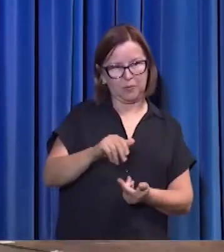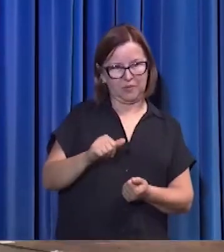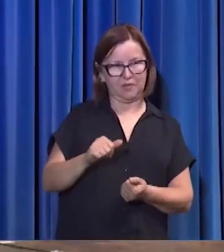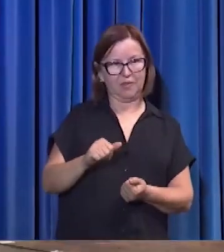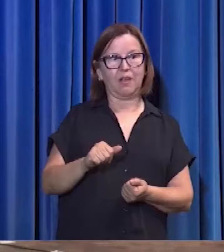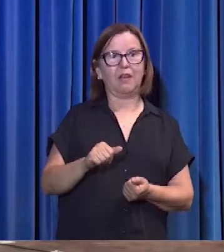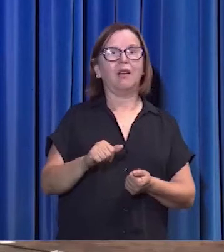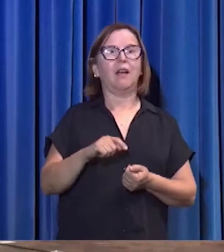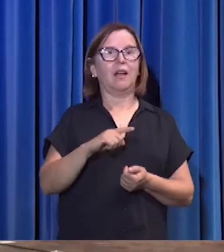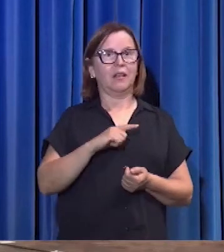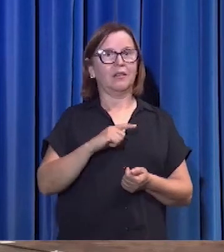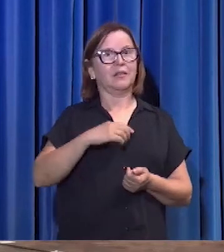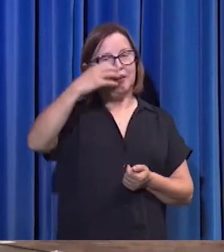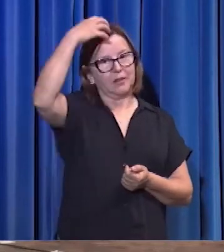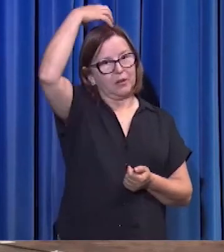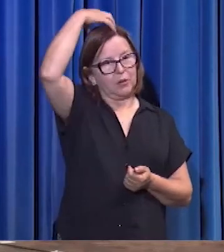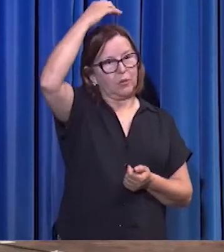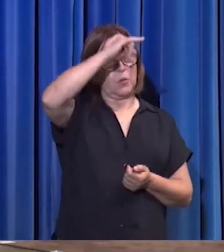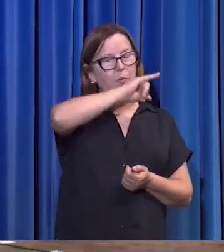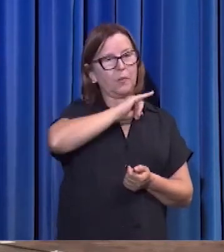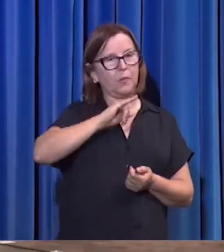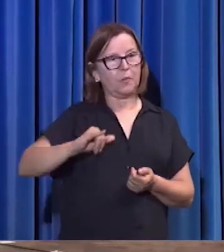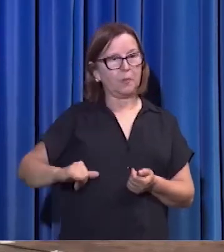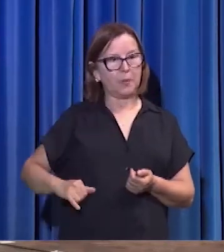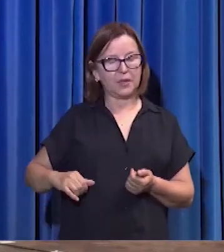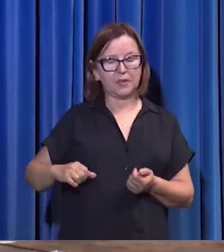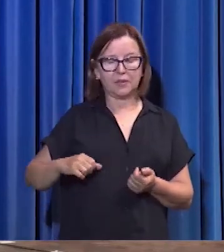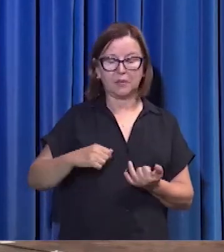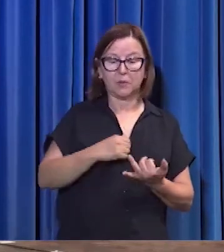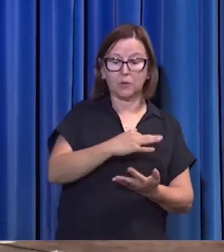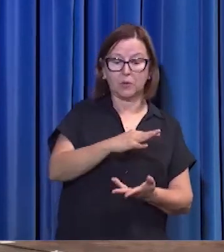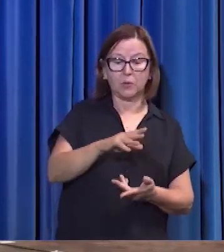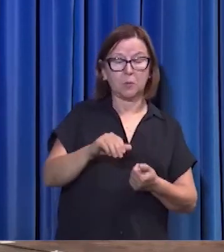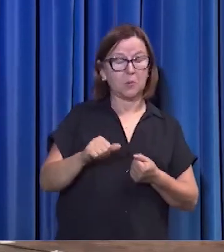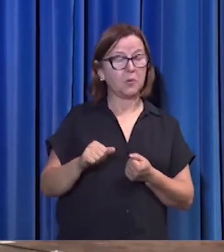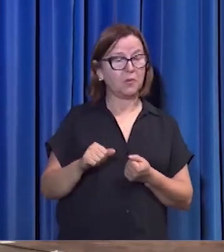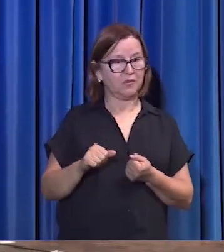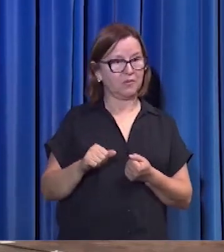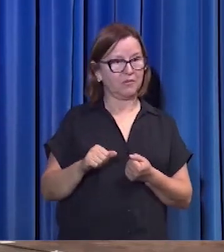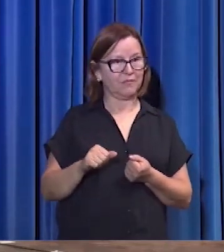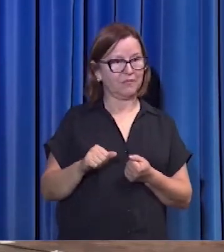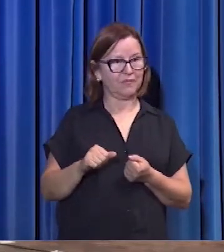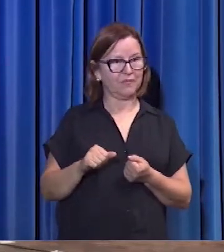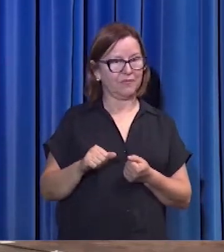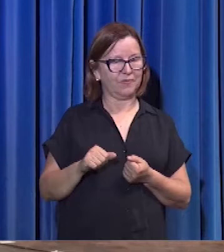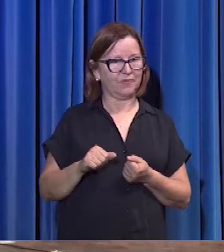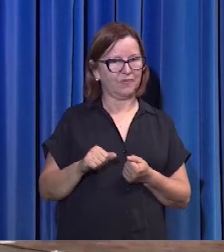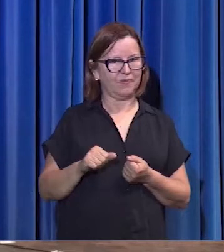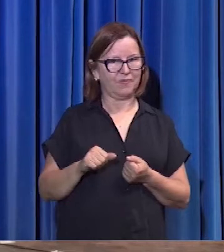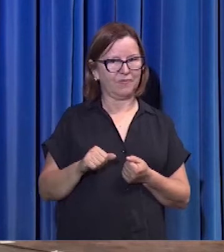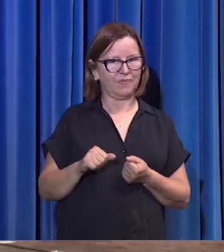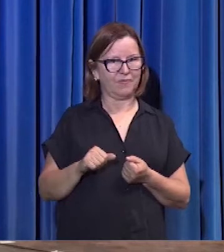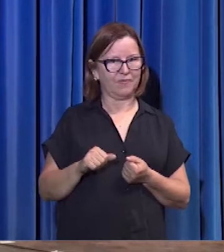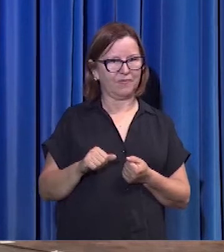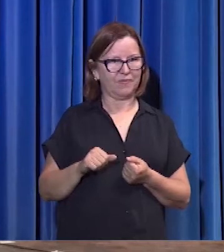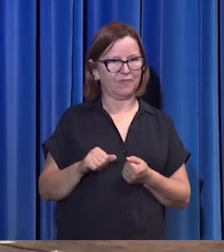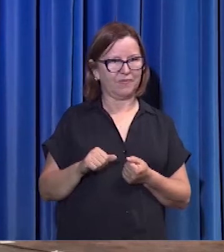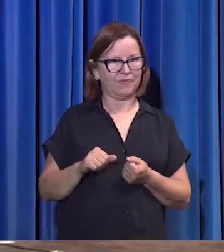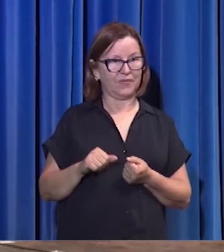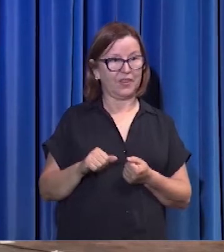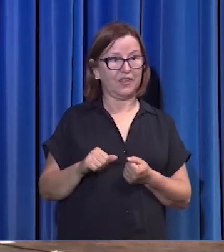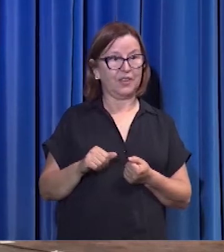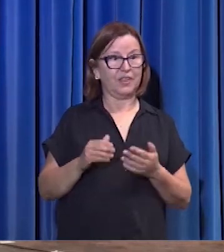príncipe neste mundo. O mundo jaz no maligno e este príncipe já vem